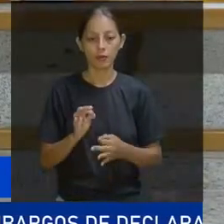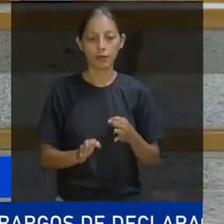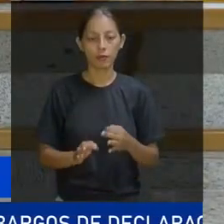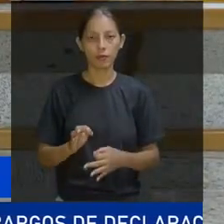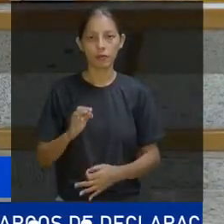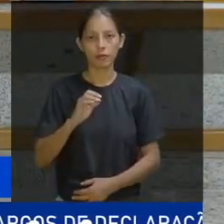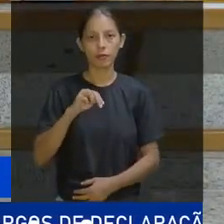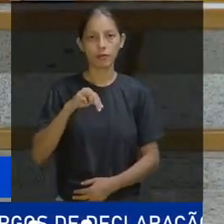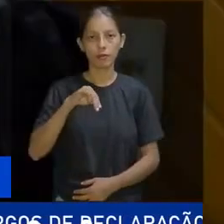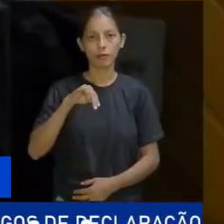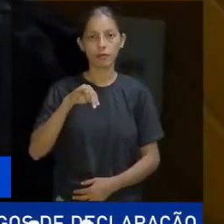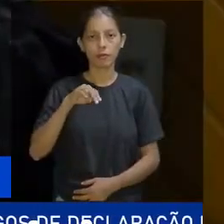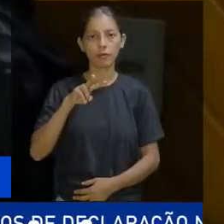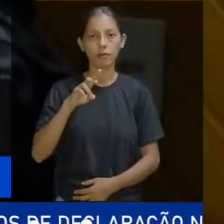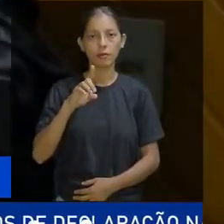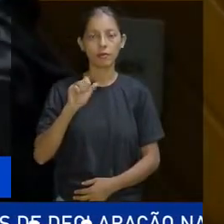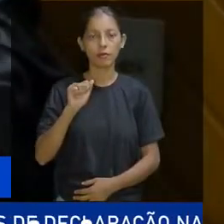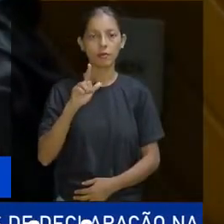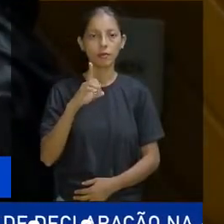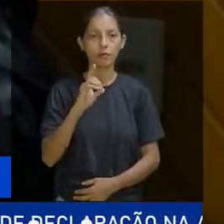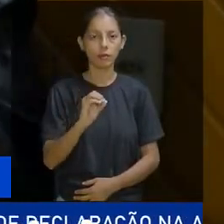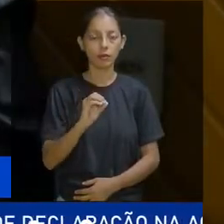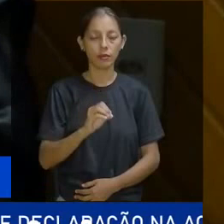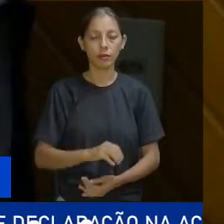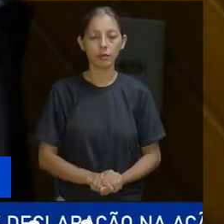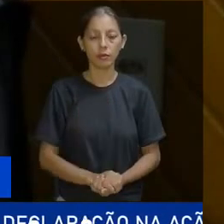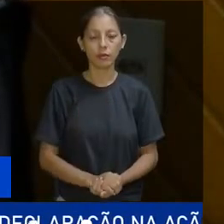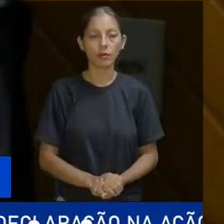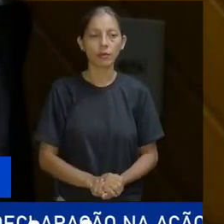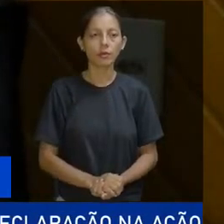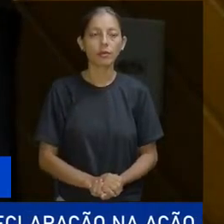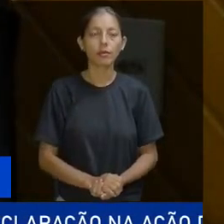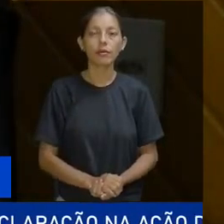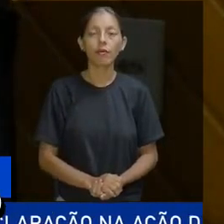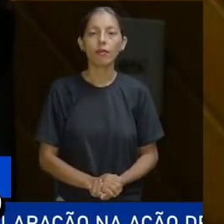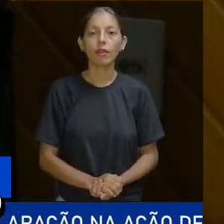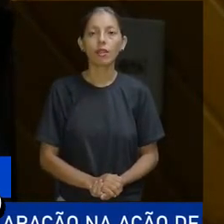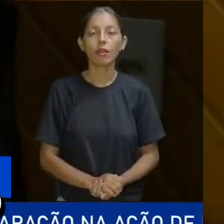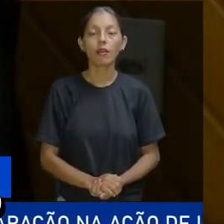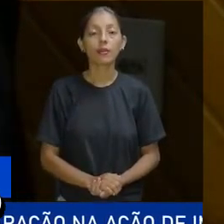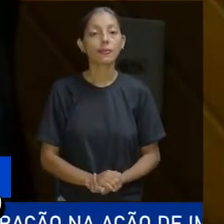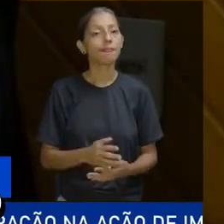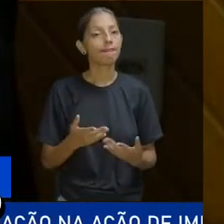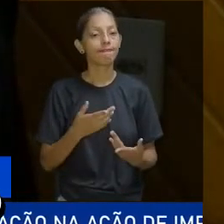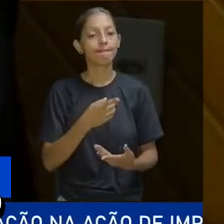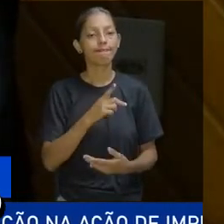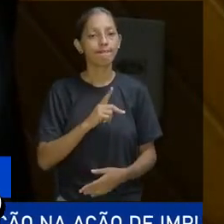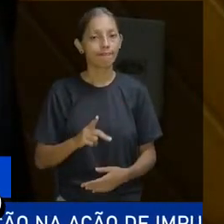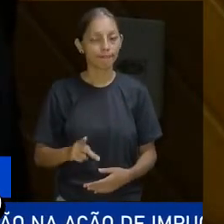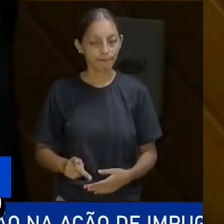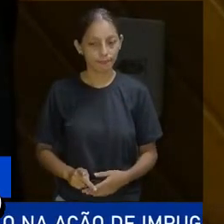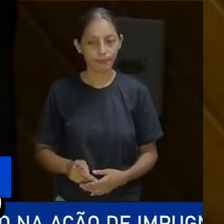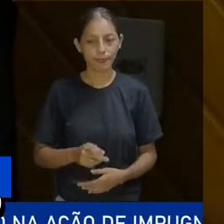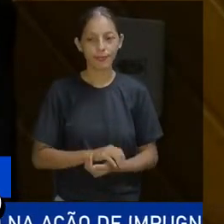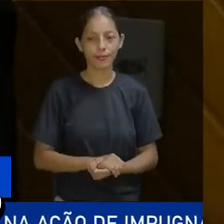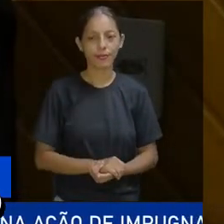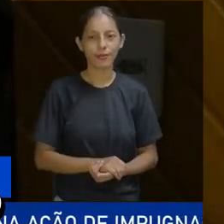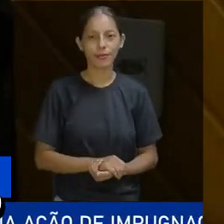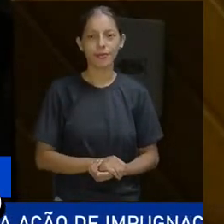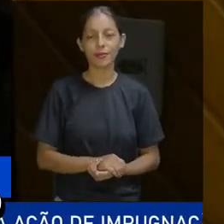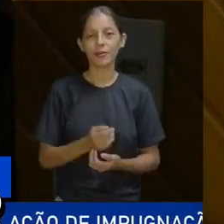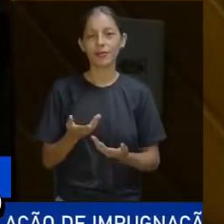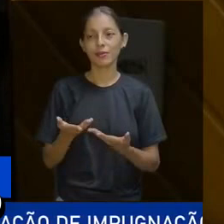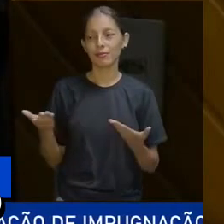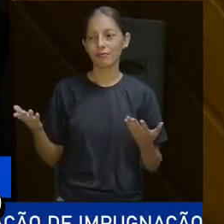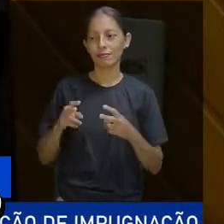Rivaldo Valente. Senhor presidente, eminente pares, doutor procurador regional. Senhor presidente, como muito bem ressaltou o